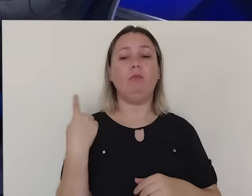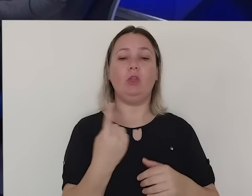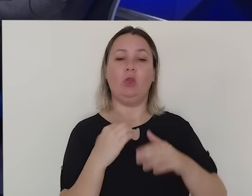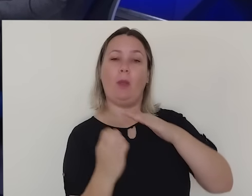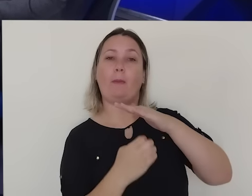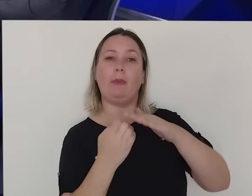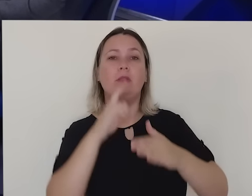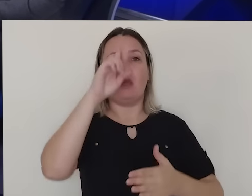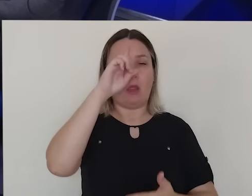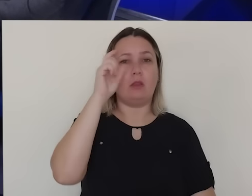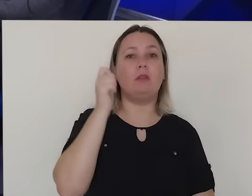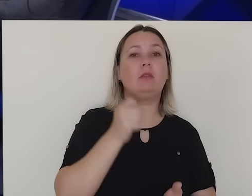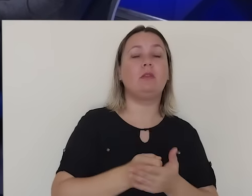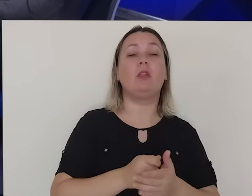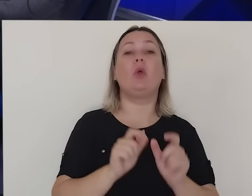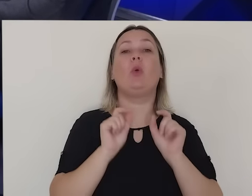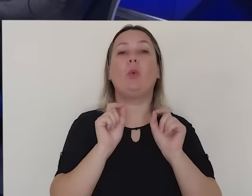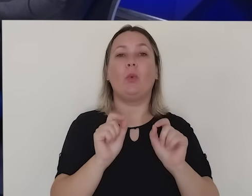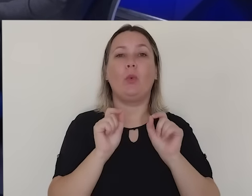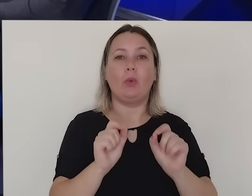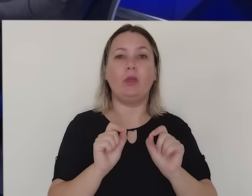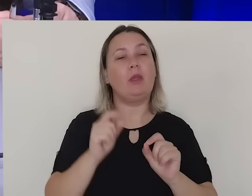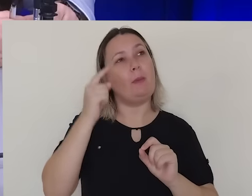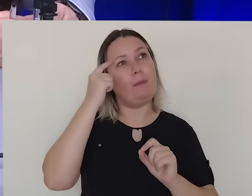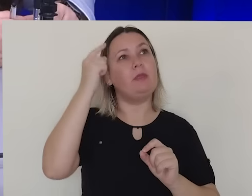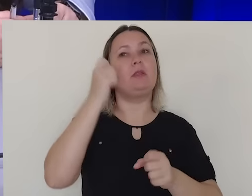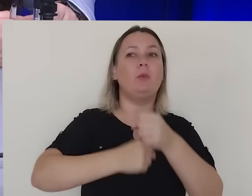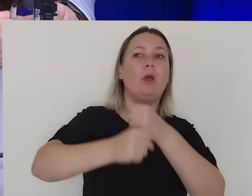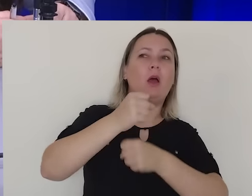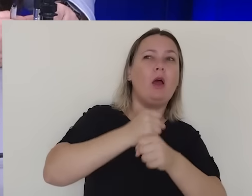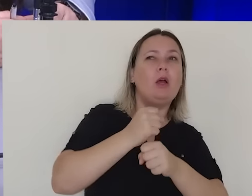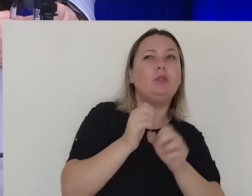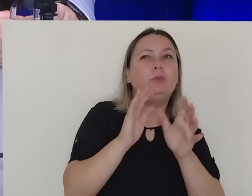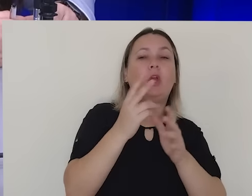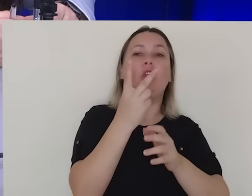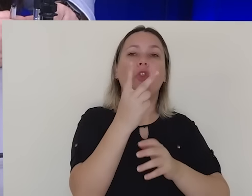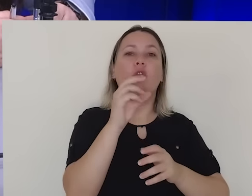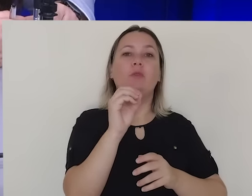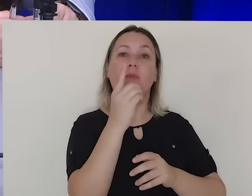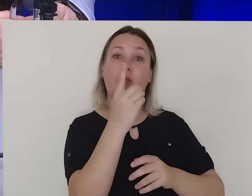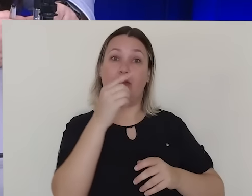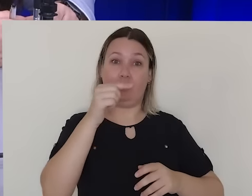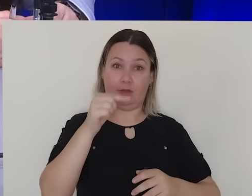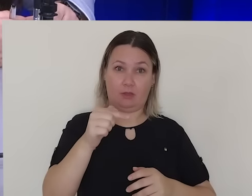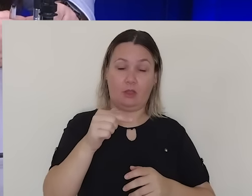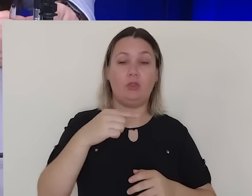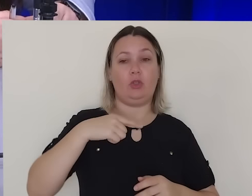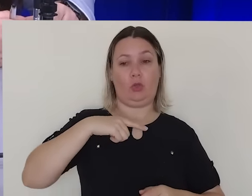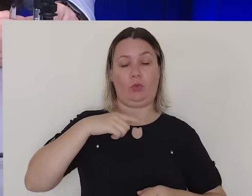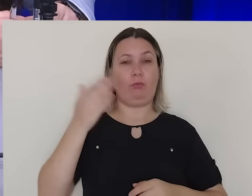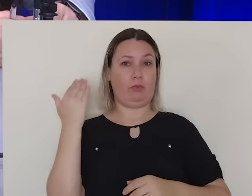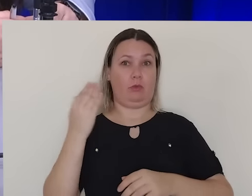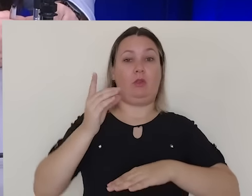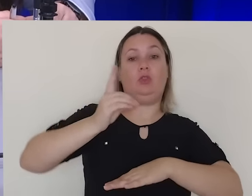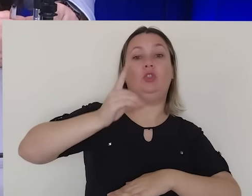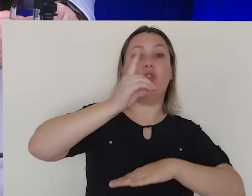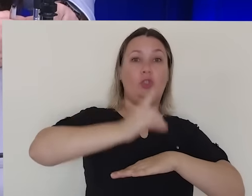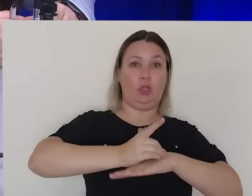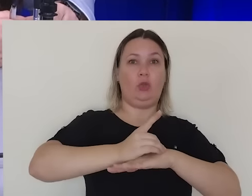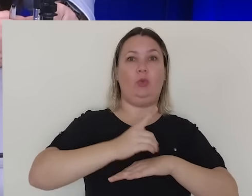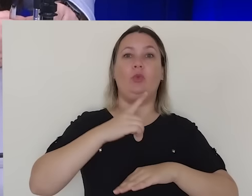eh entrar nessa agenda né No começo de 2017 eh eu no momento era diretor de suprimentos né E E logo na